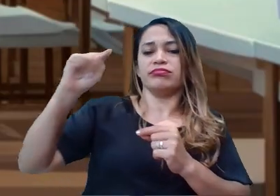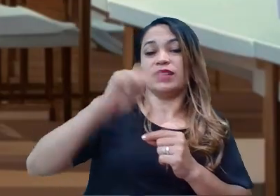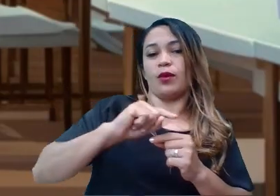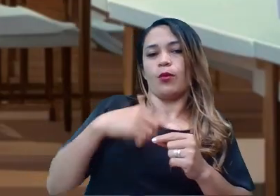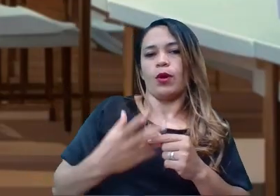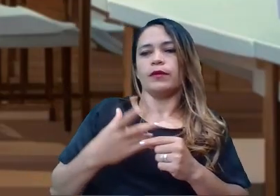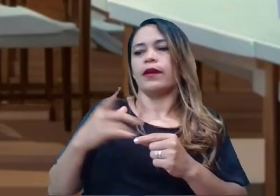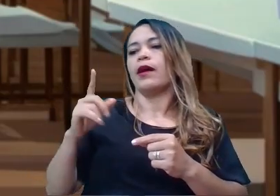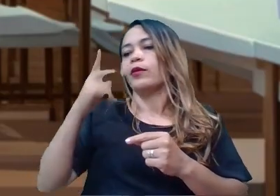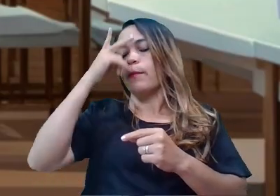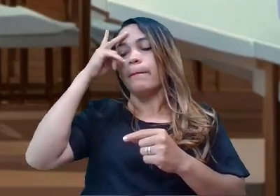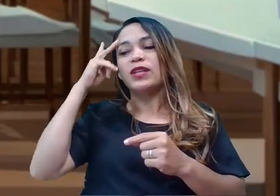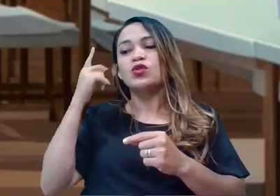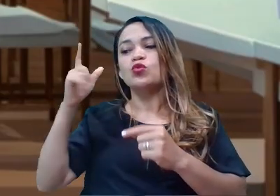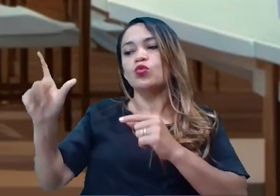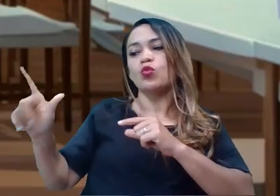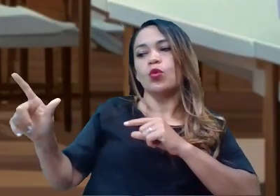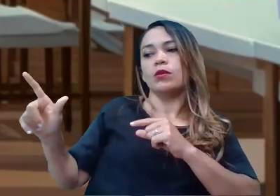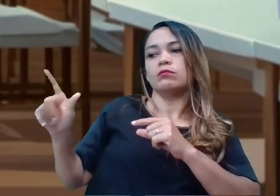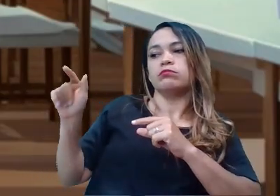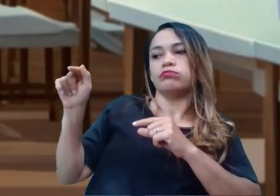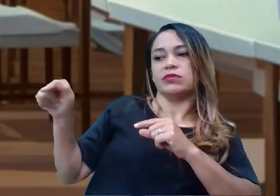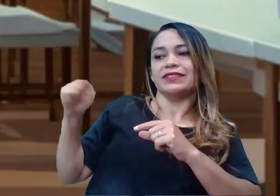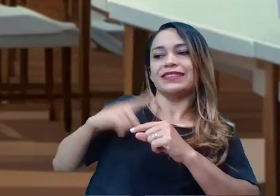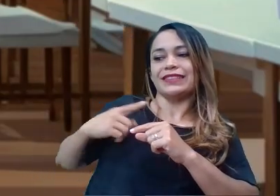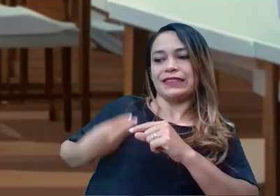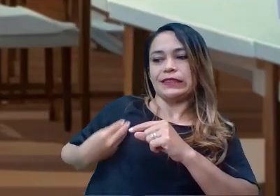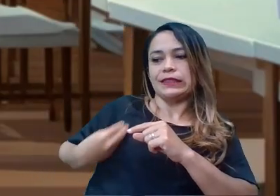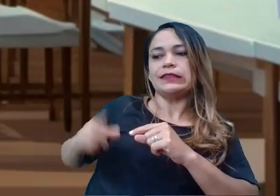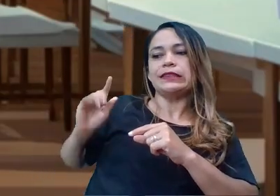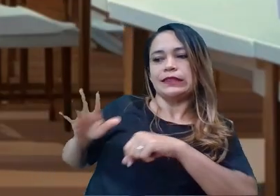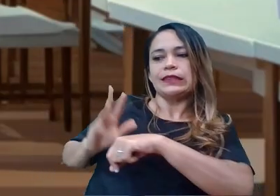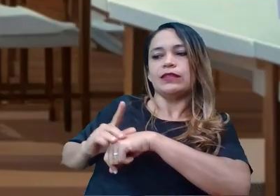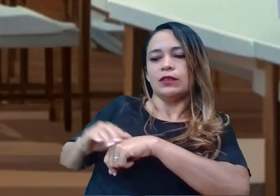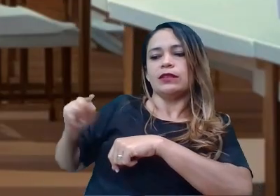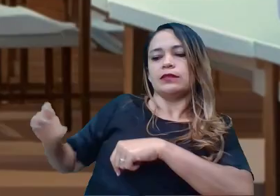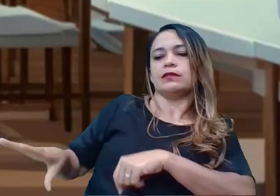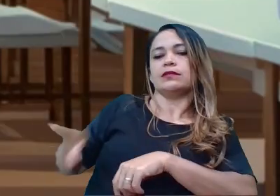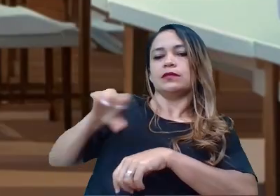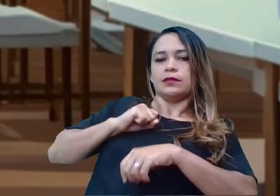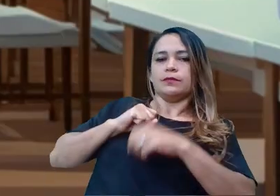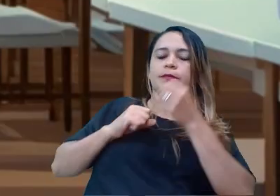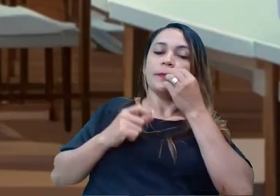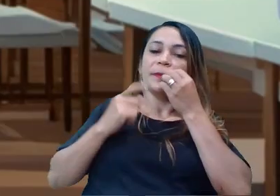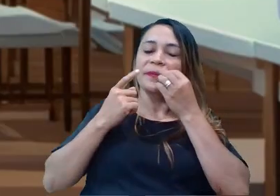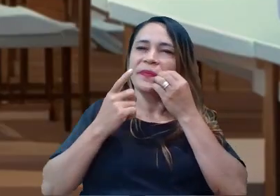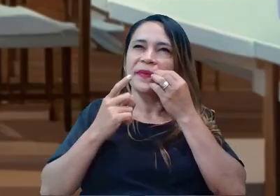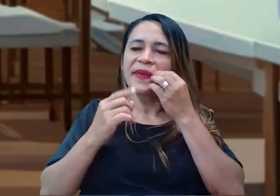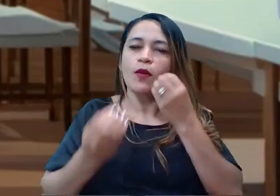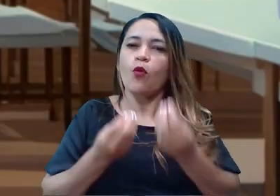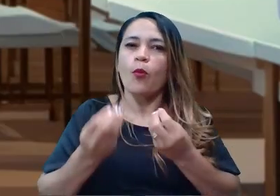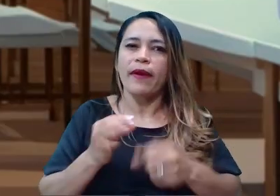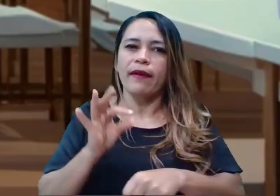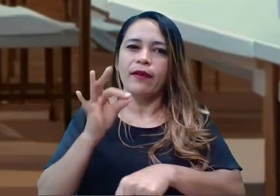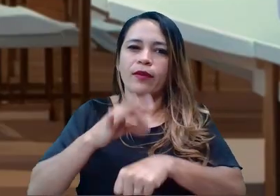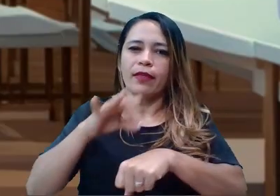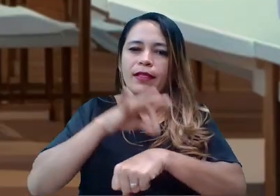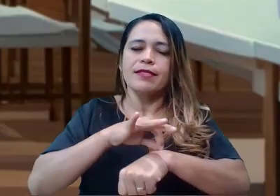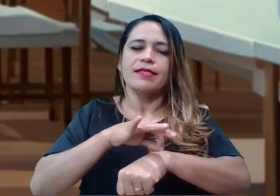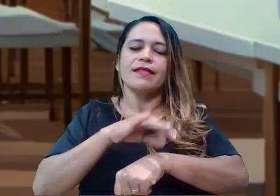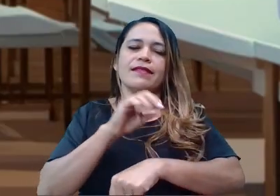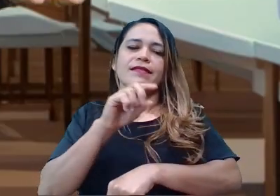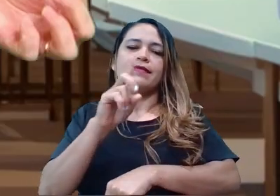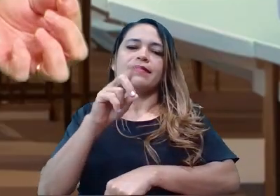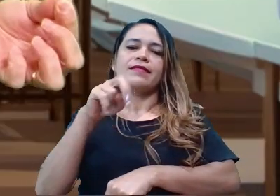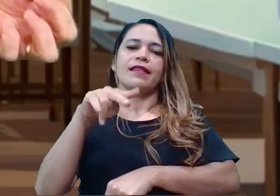quando alguém transmite ele para a gente. Vamos pensar numa doença que não é protozoário? Na dengue. Como é que a gente pega o vírus da dengue?